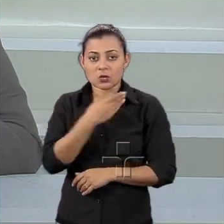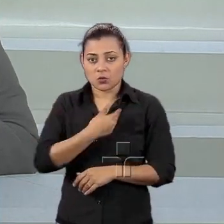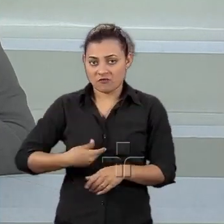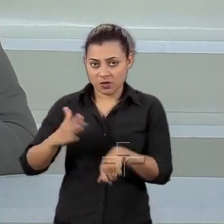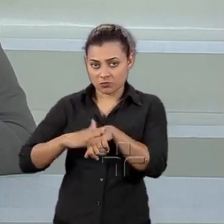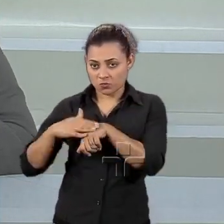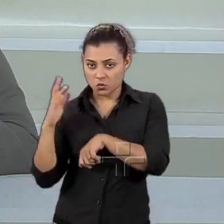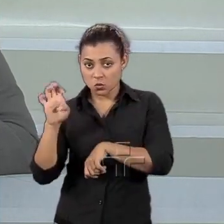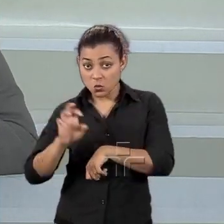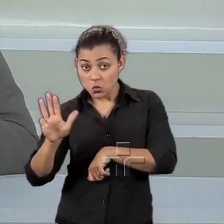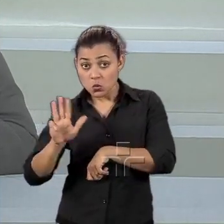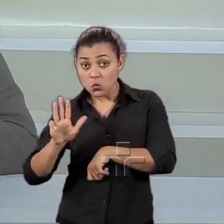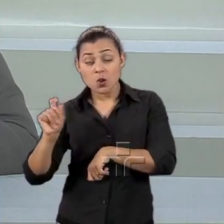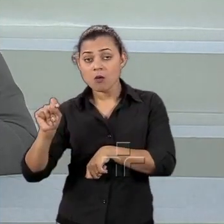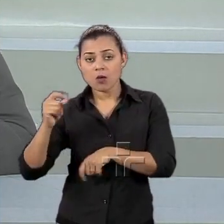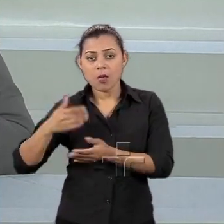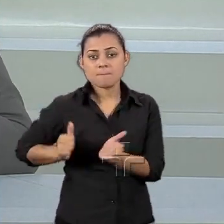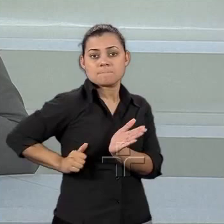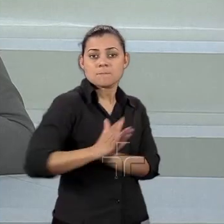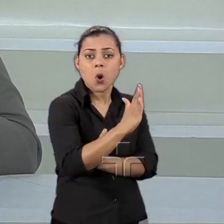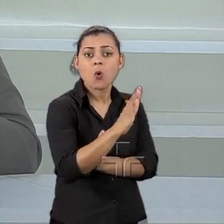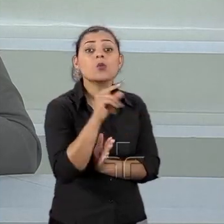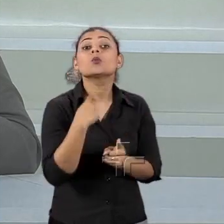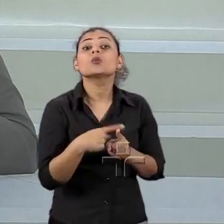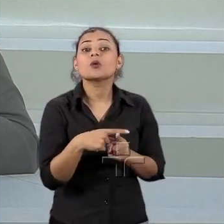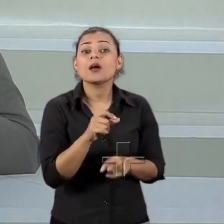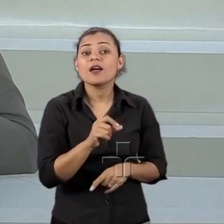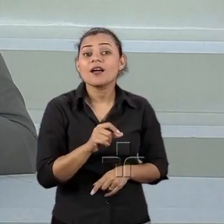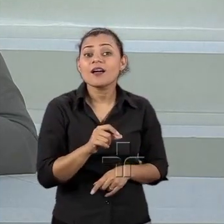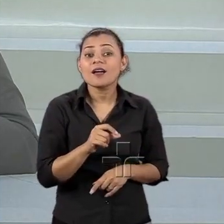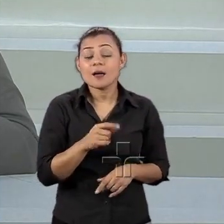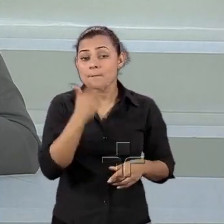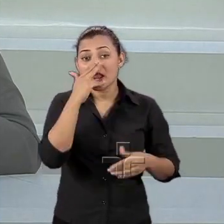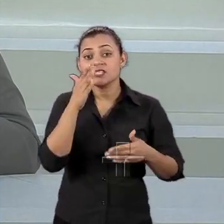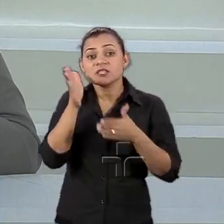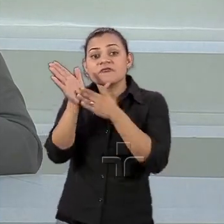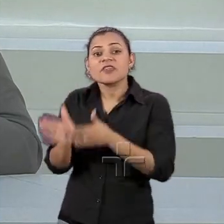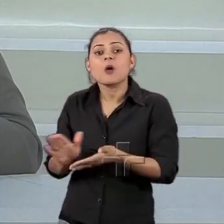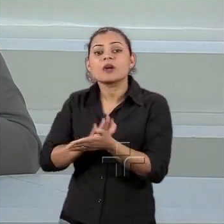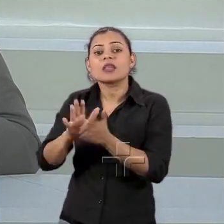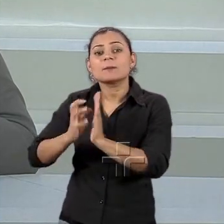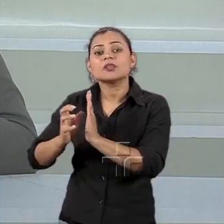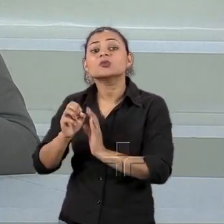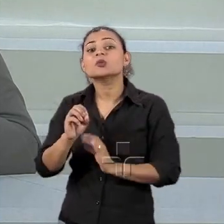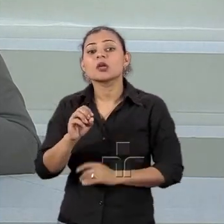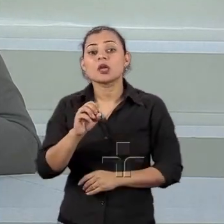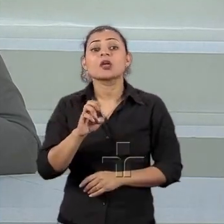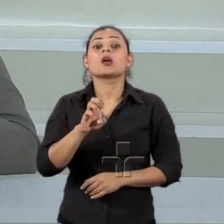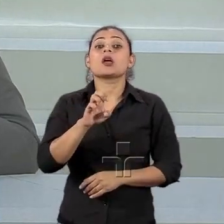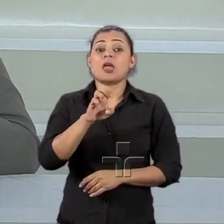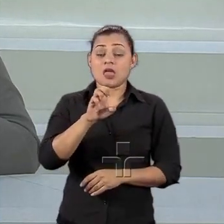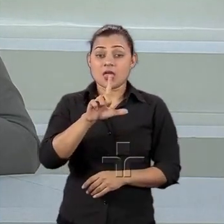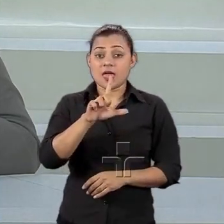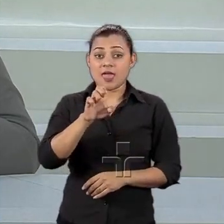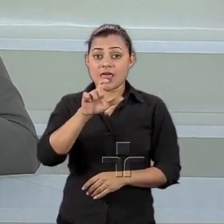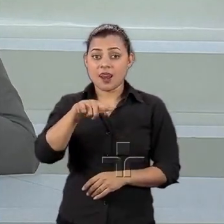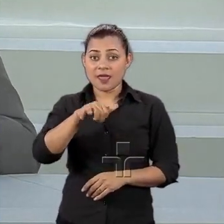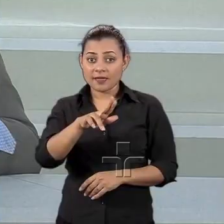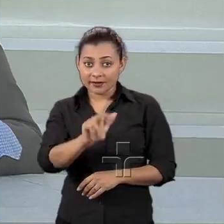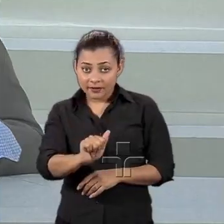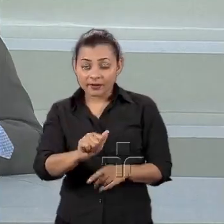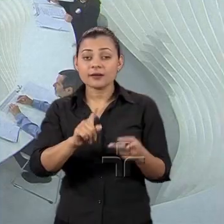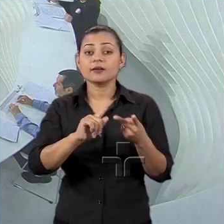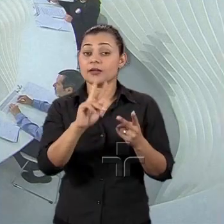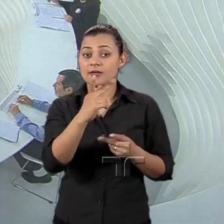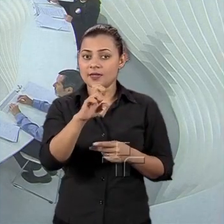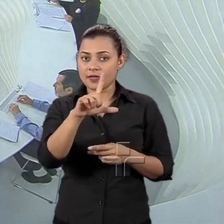dele, expulsou por infidelidade partidária a Heloísa Helena, a Luciana Genro e o Babá, que eram deputados, porque